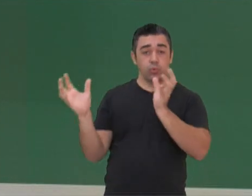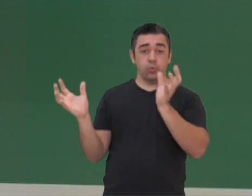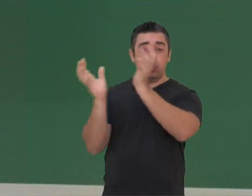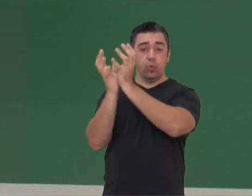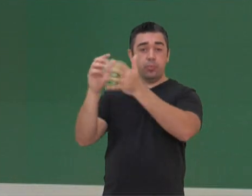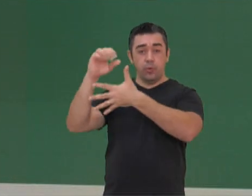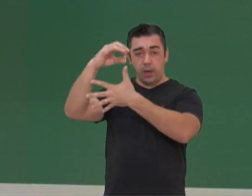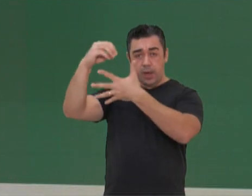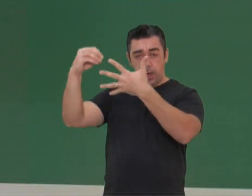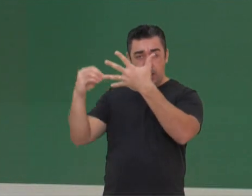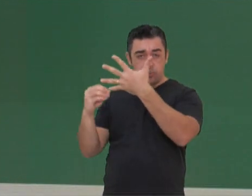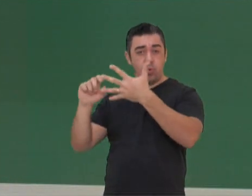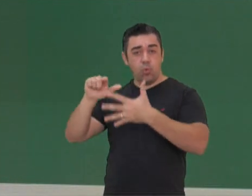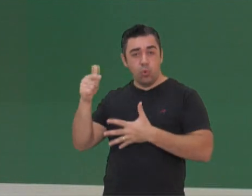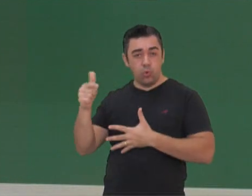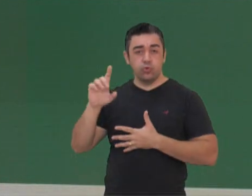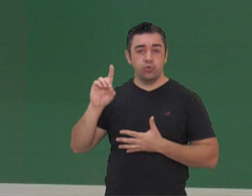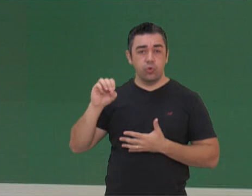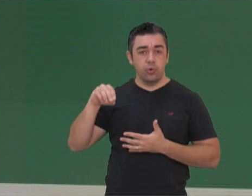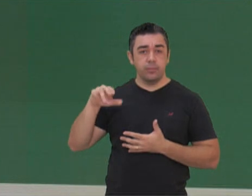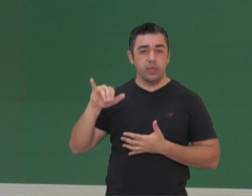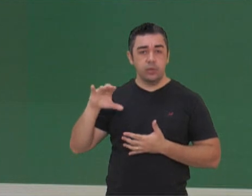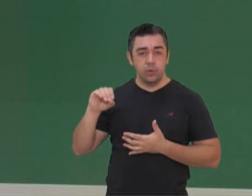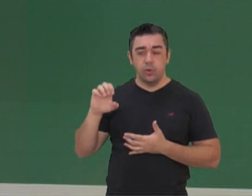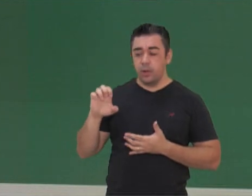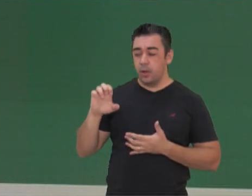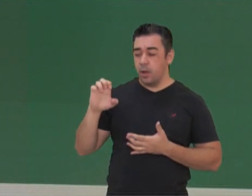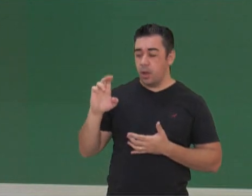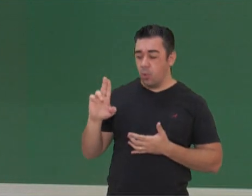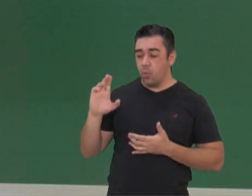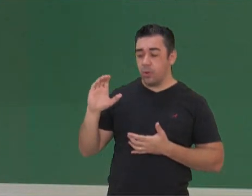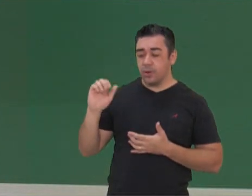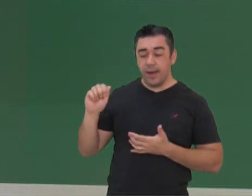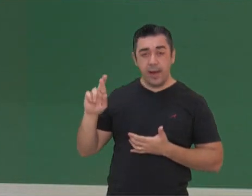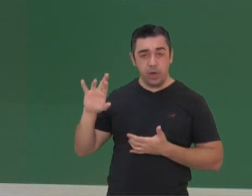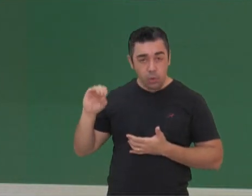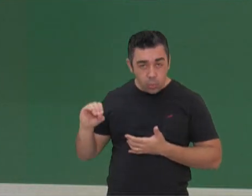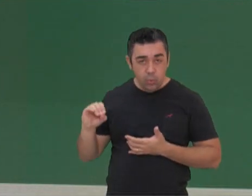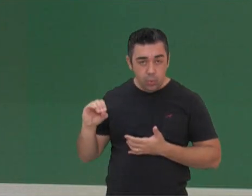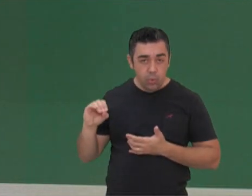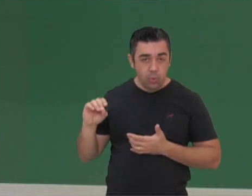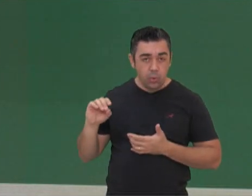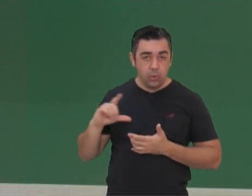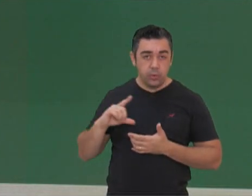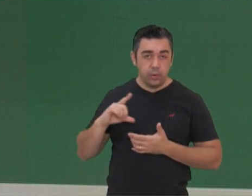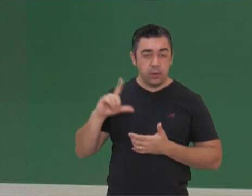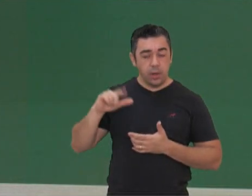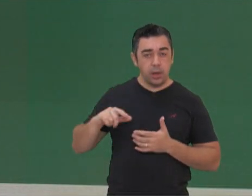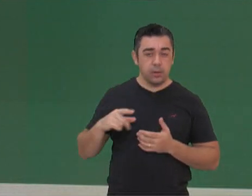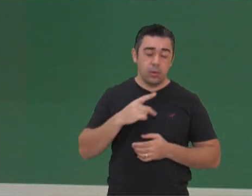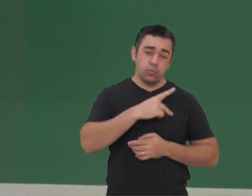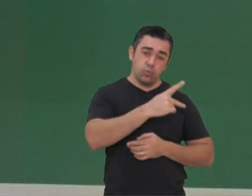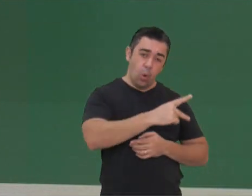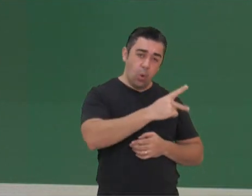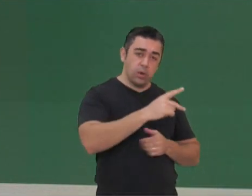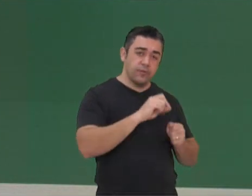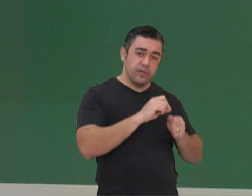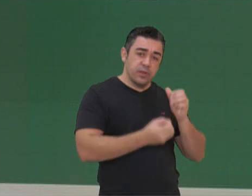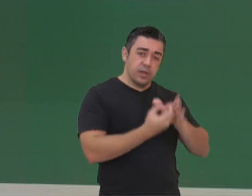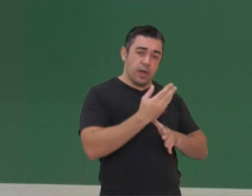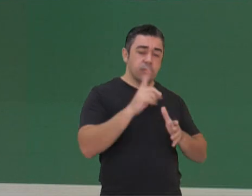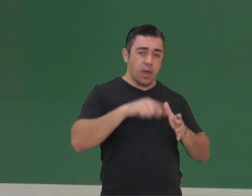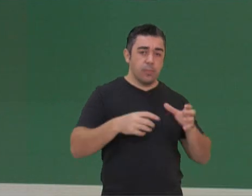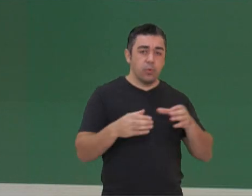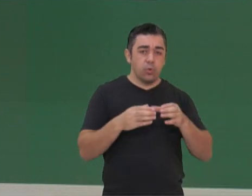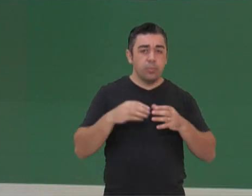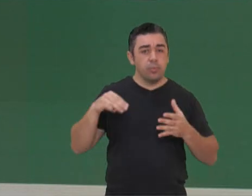único domínio, que é o domínio Eucária. Então, foi criado 2 domínios para um único reino, que é o reino Monera, tá? Então, só para vocês entenderem um pouquinho,